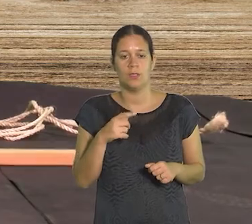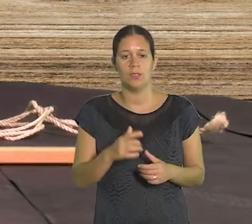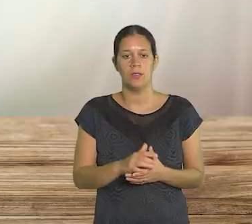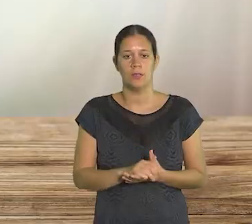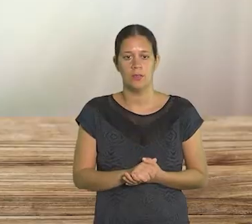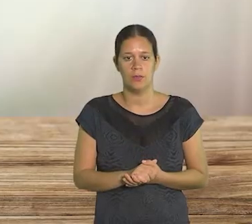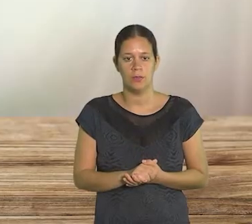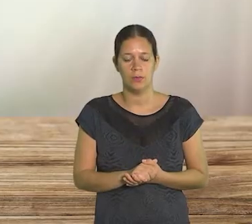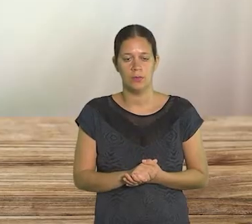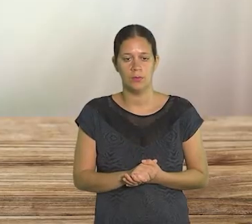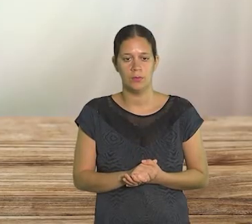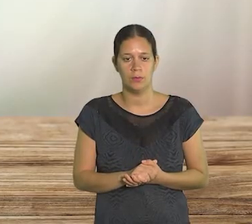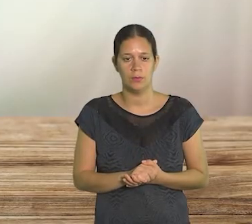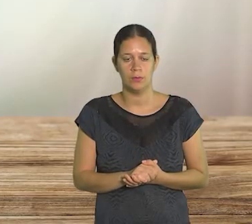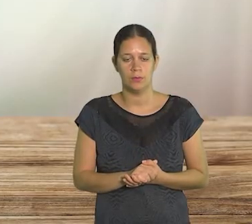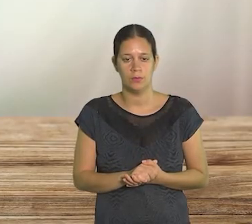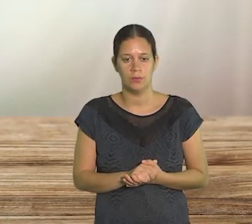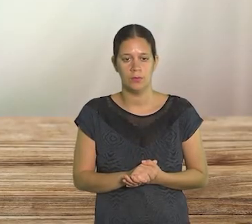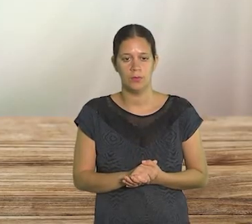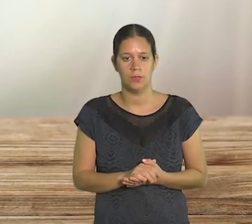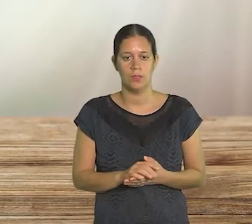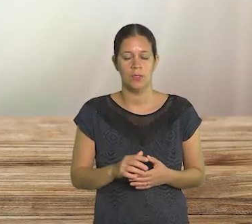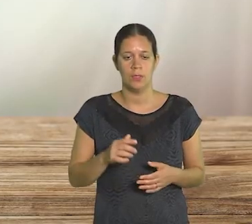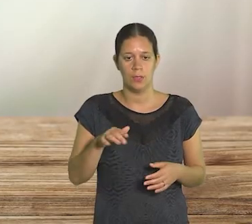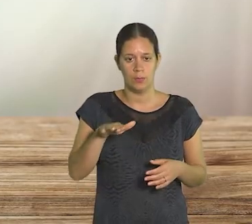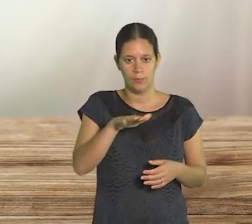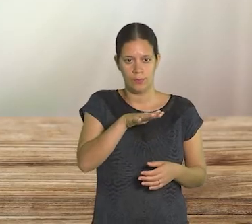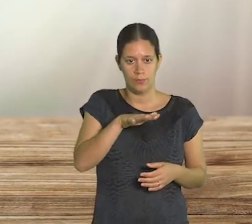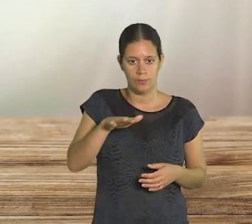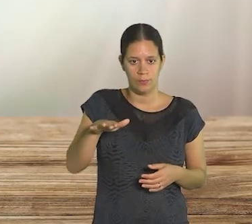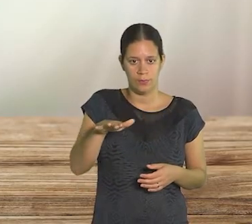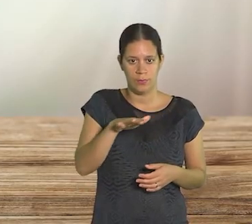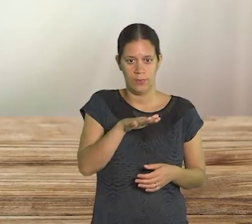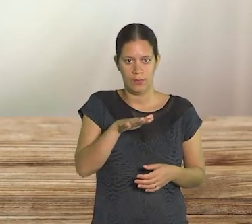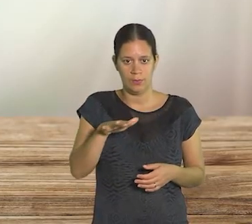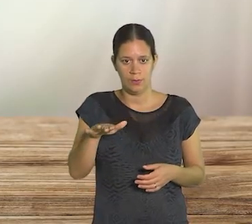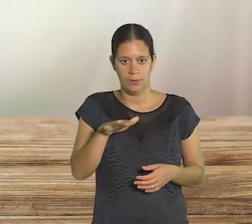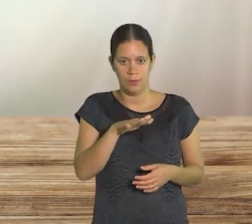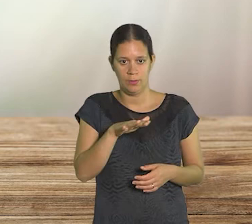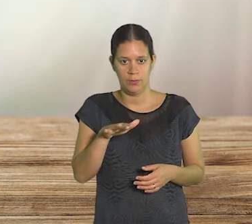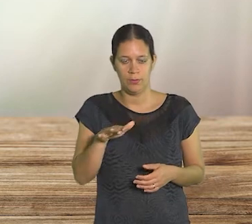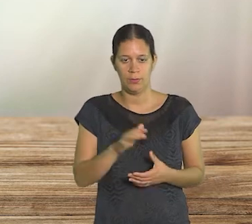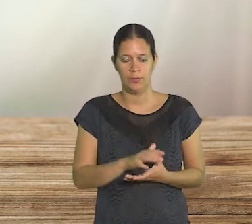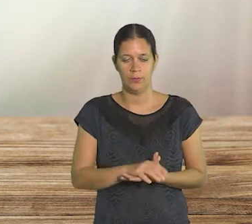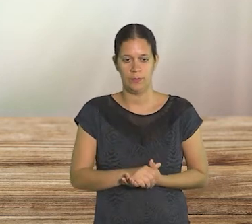vocês vão baixar e subir. Então, ó, estou aqui em cima